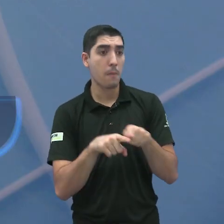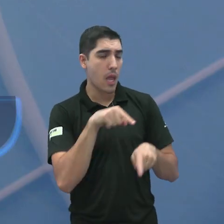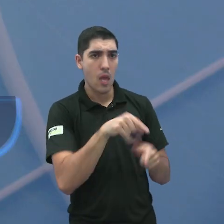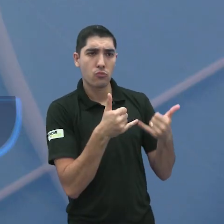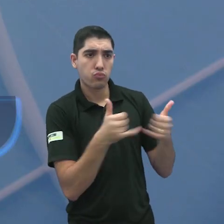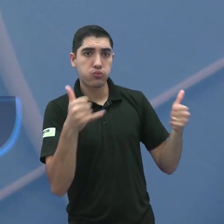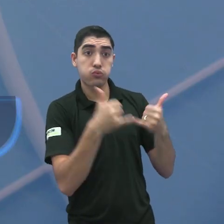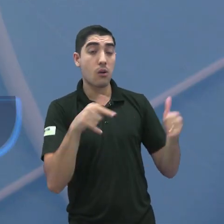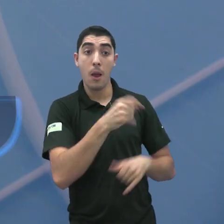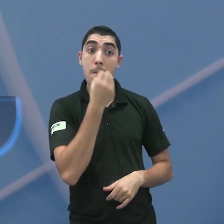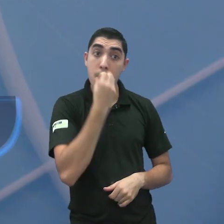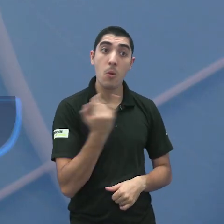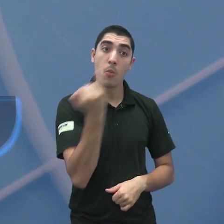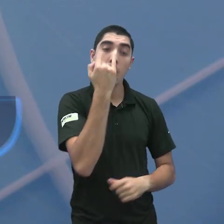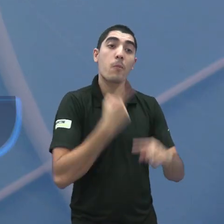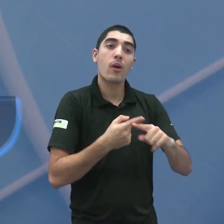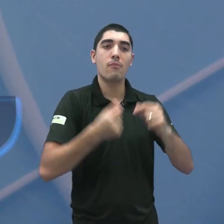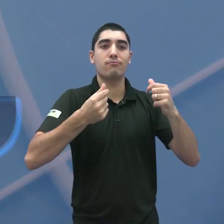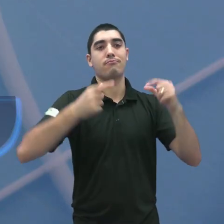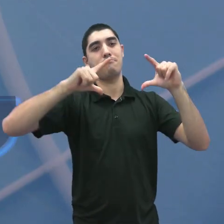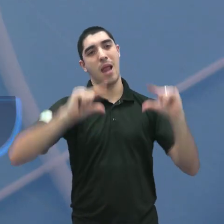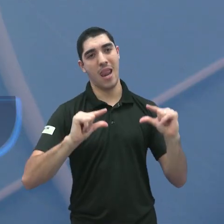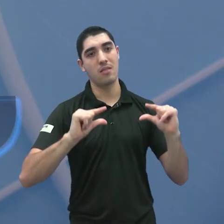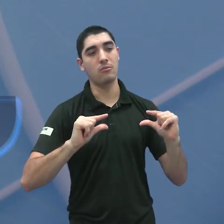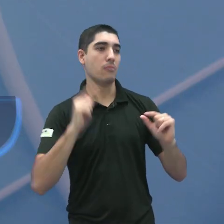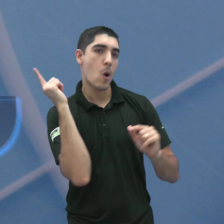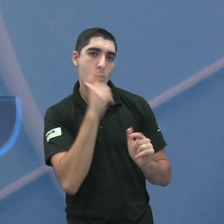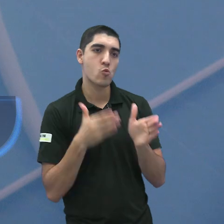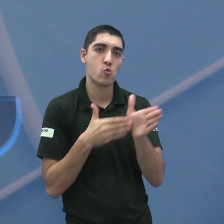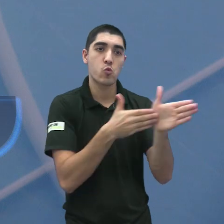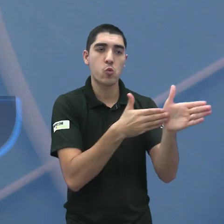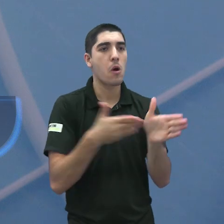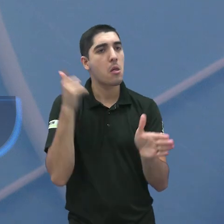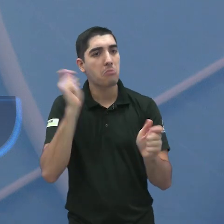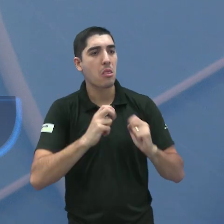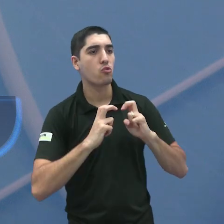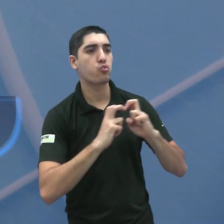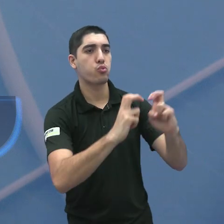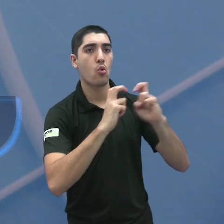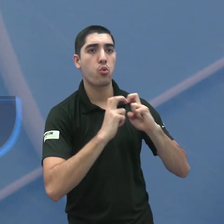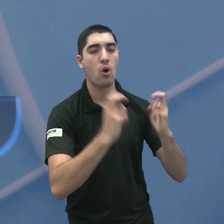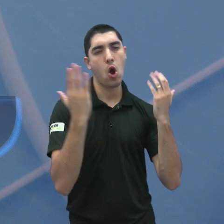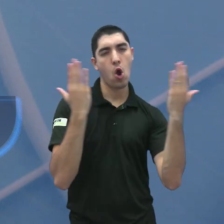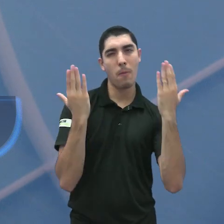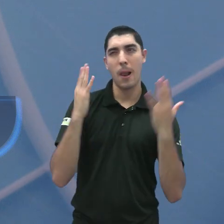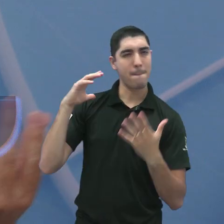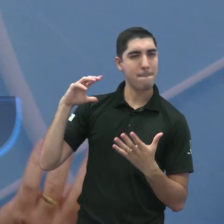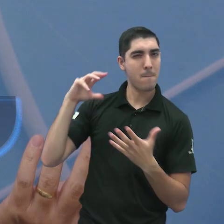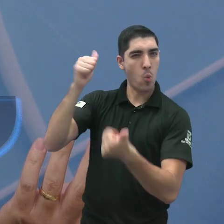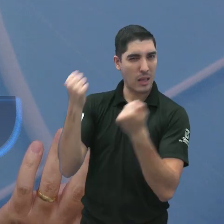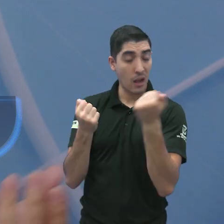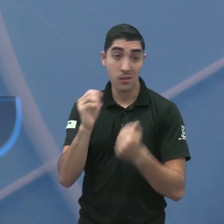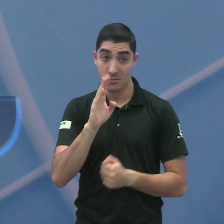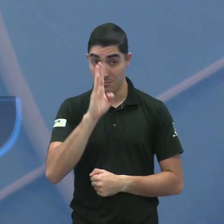é primordial para abaixar o custo de logística e ser mais competitivo comparado ao mundo todo, né? Principalmente quando